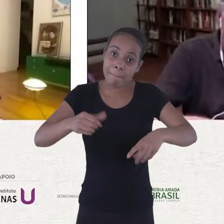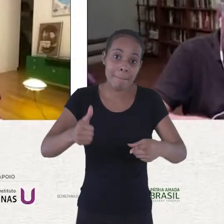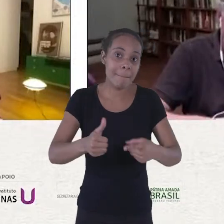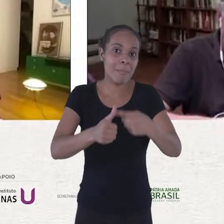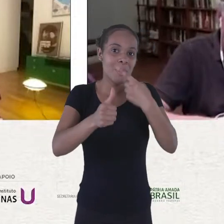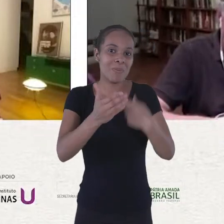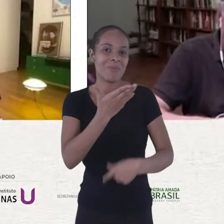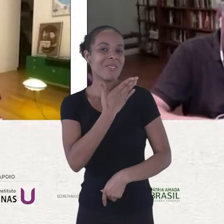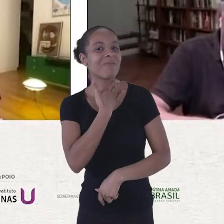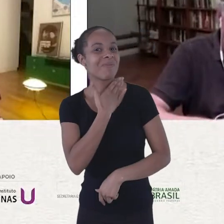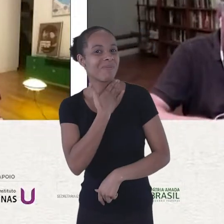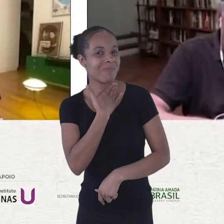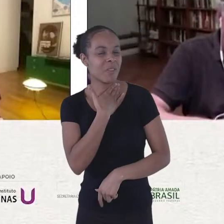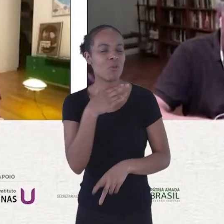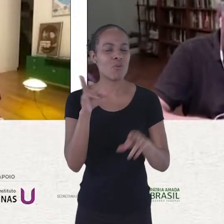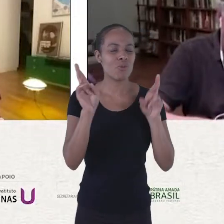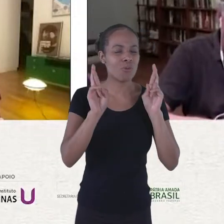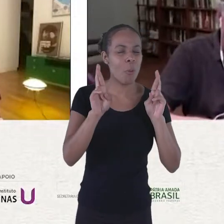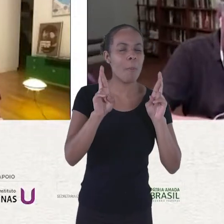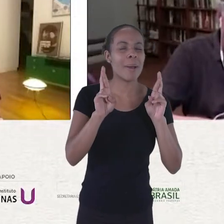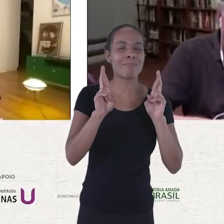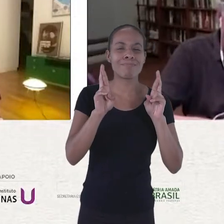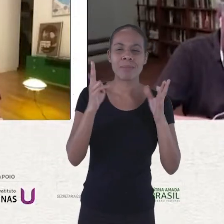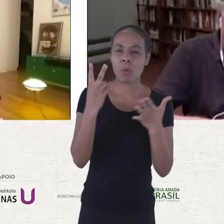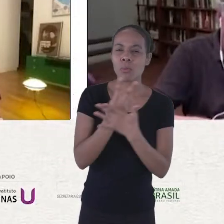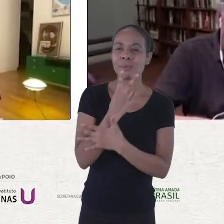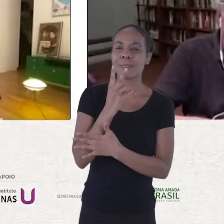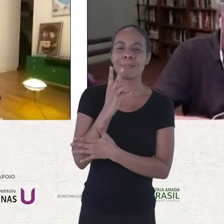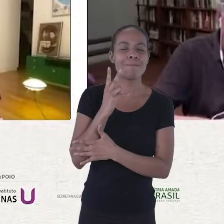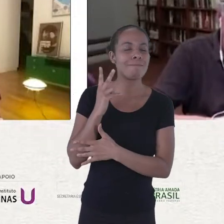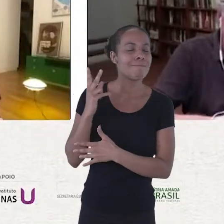que aconteça muitos e muitos ainda, viu?